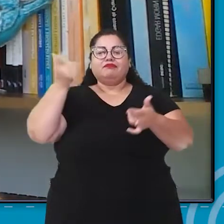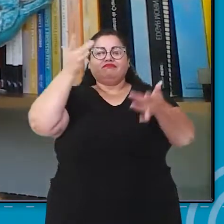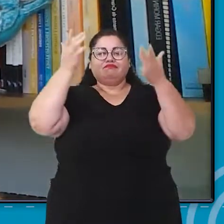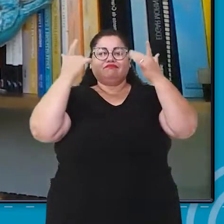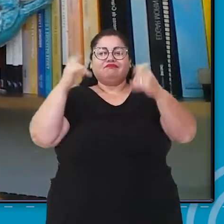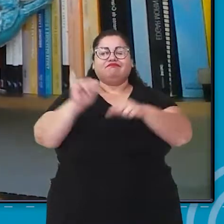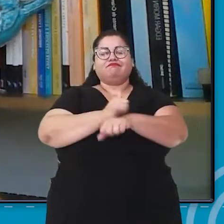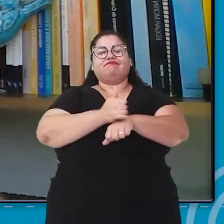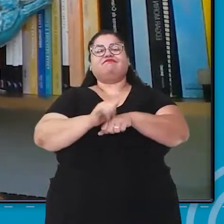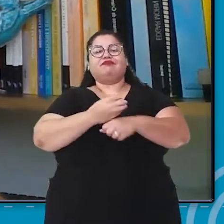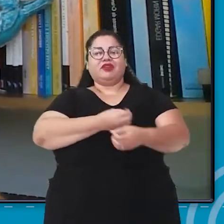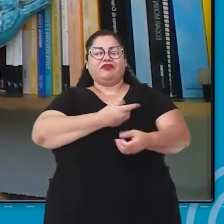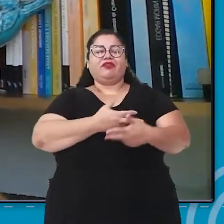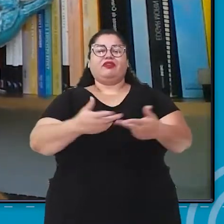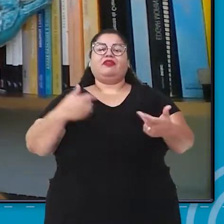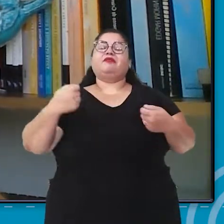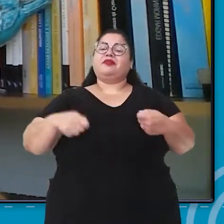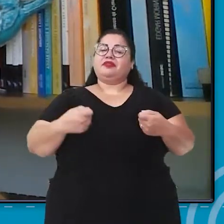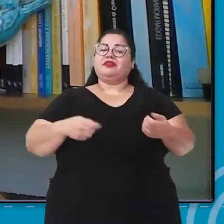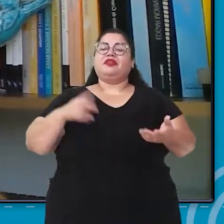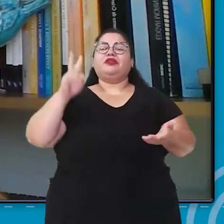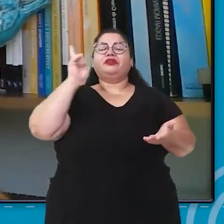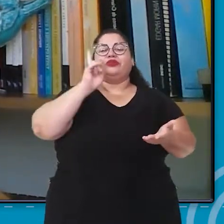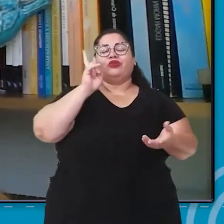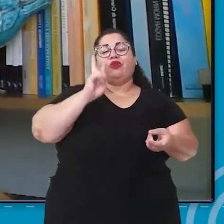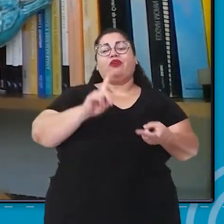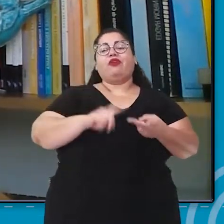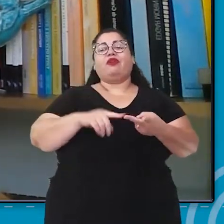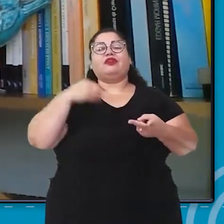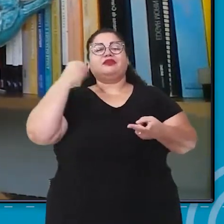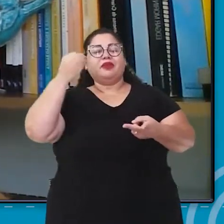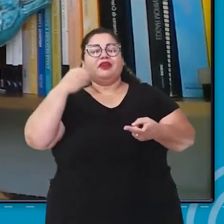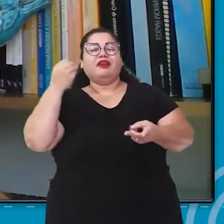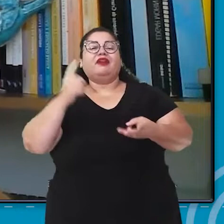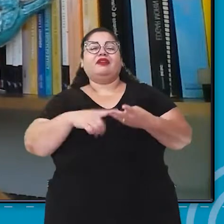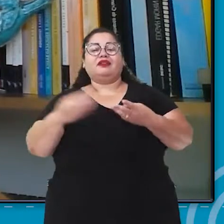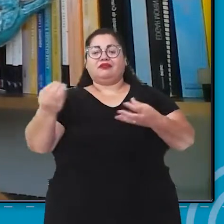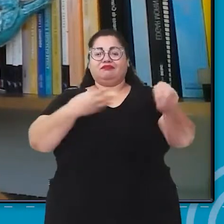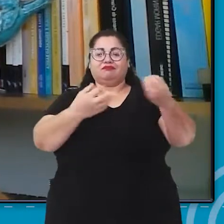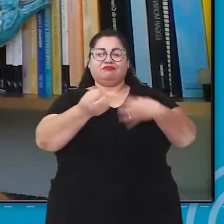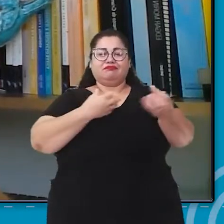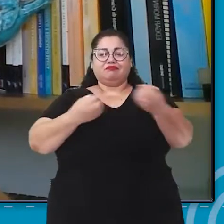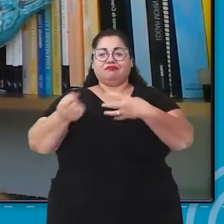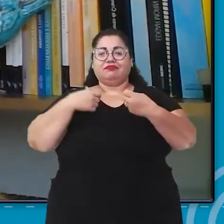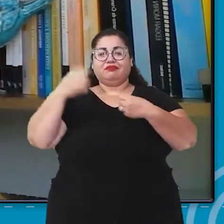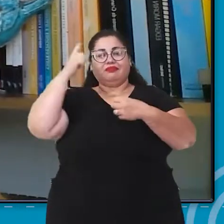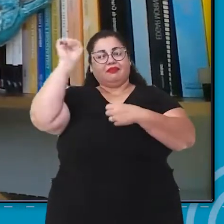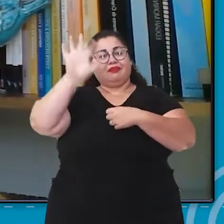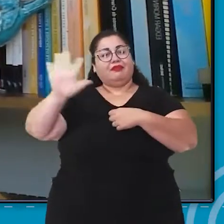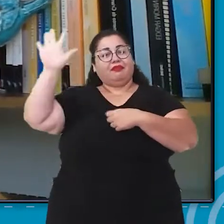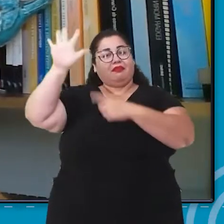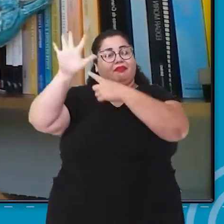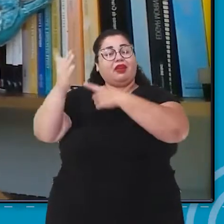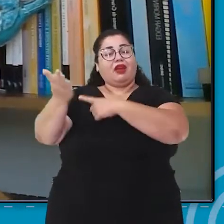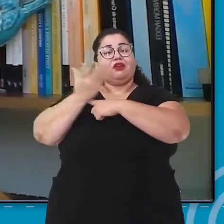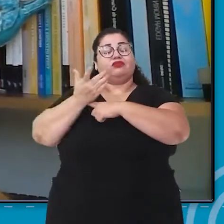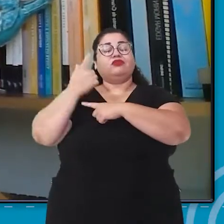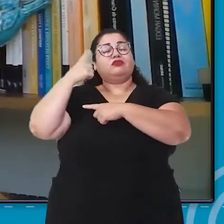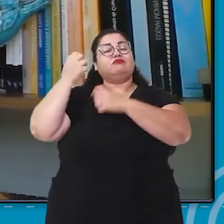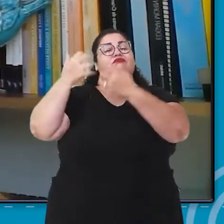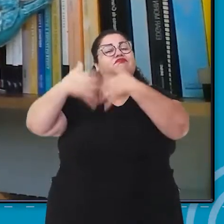adversidades da vida. Então, são as histórias, são as experiências que povoam o nosso imaginário,